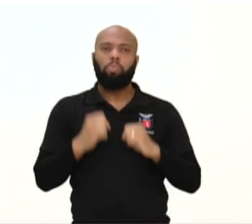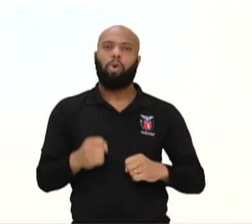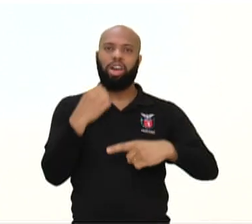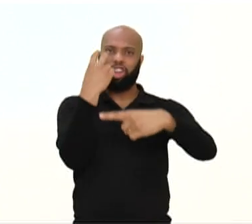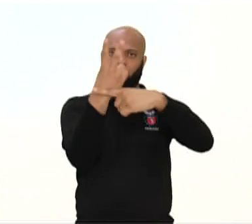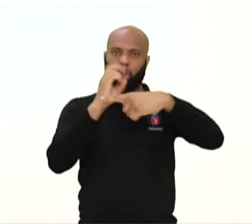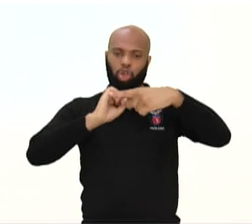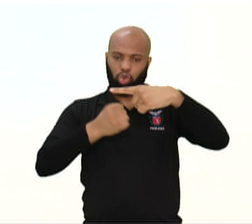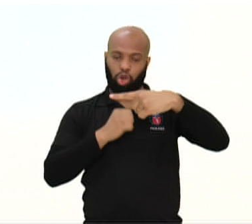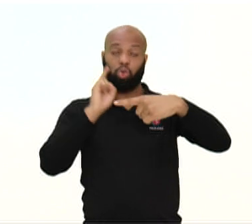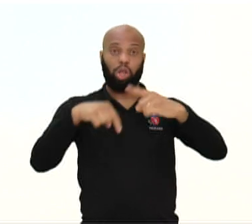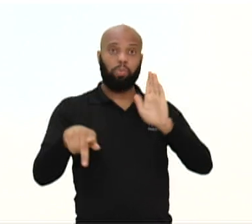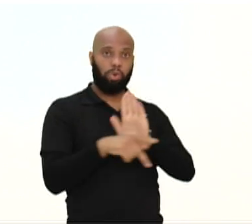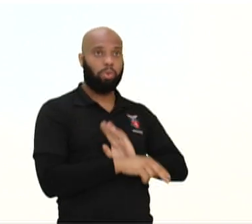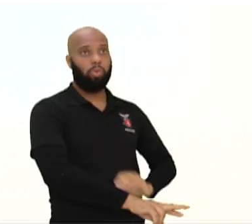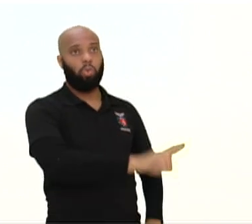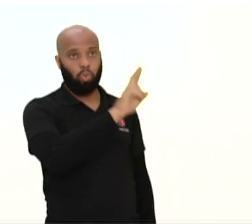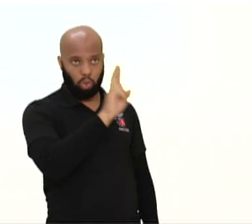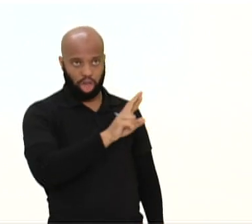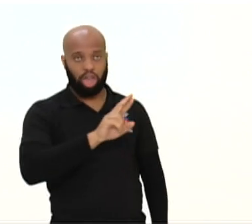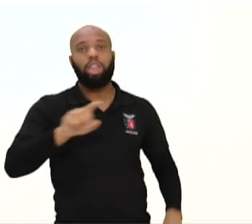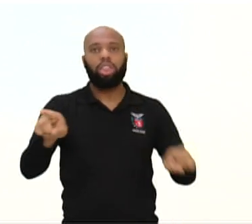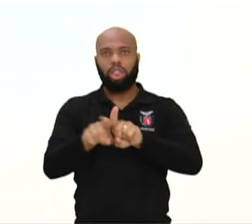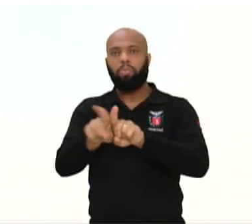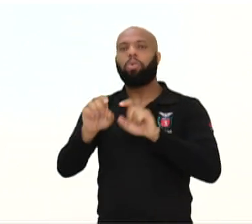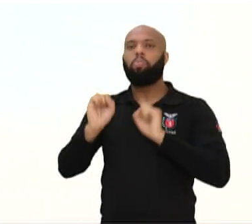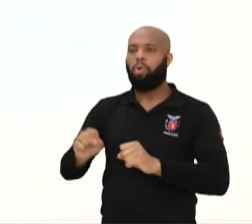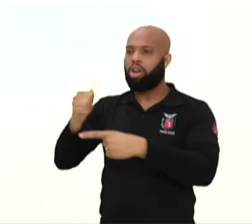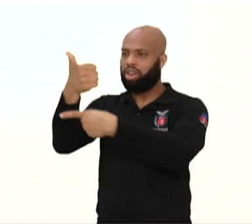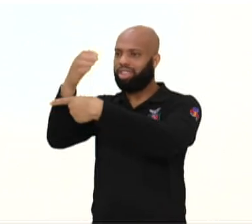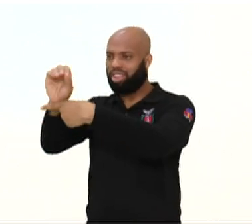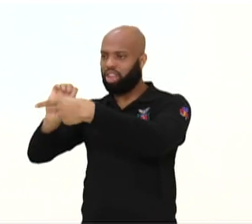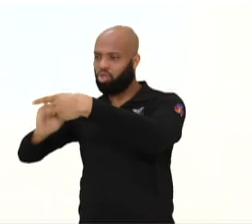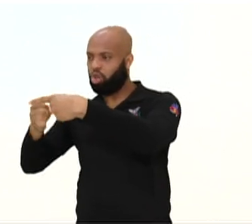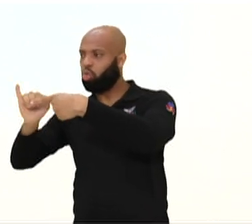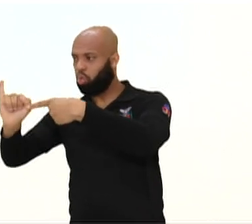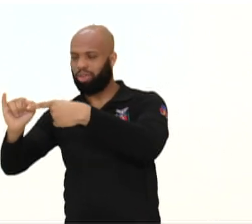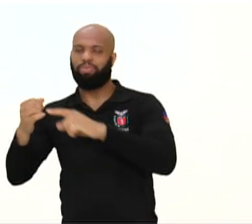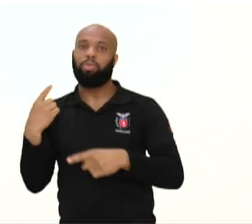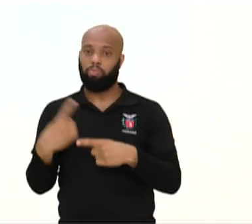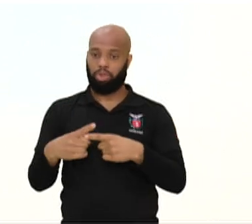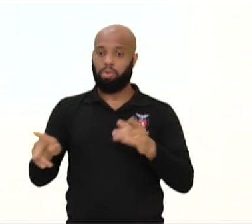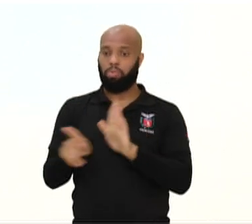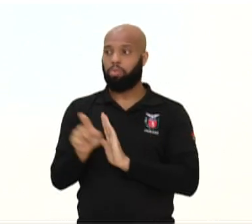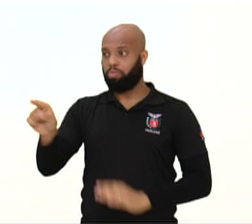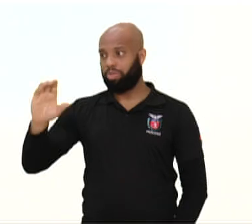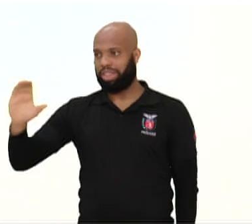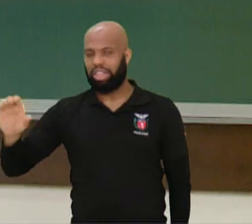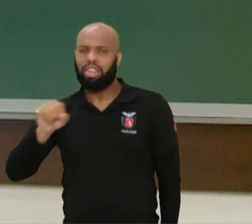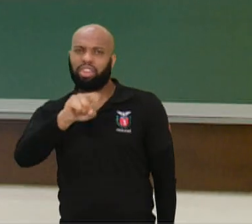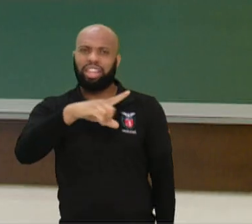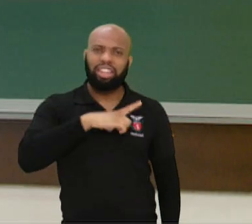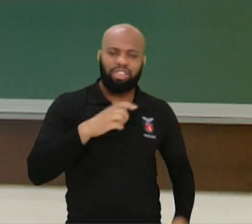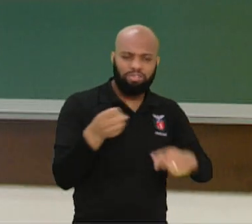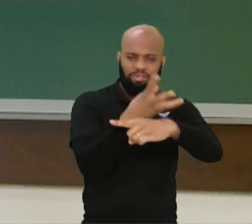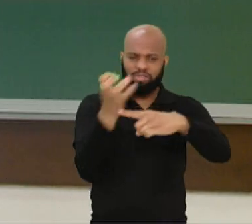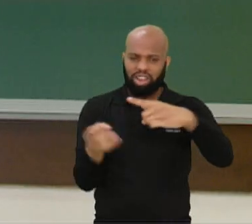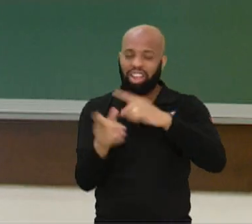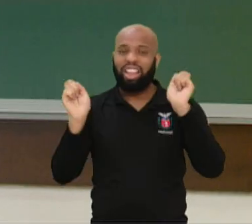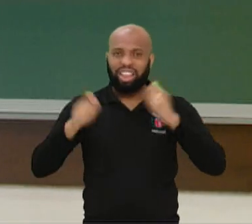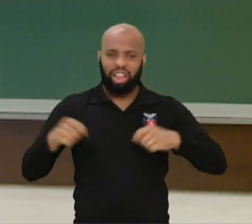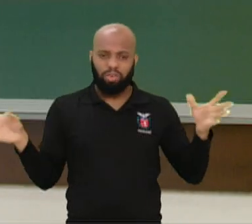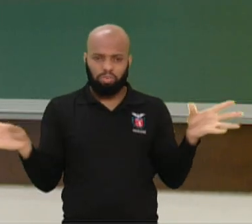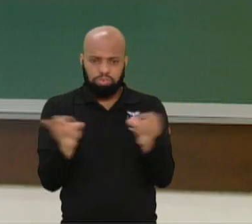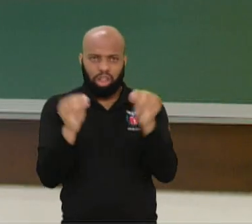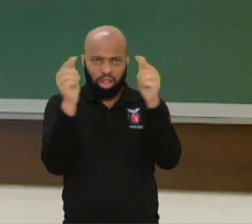parte que é real e para a parte que é imaginária. Agora, o que você não pode se esquecer? sempre que você tiver uma fração e você puder simplificar,